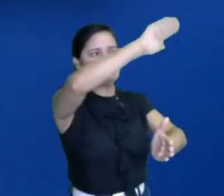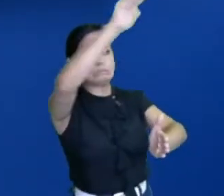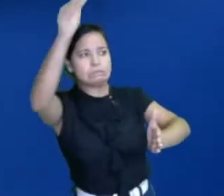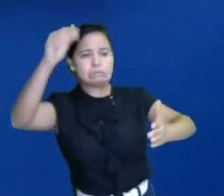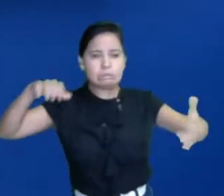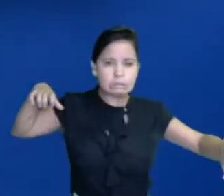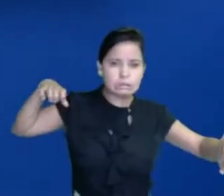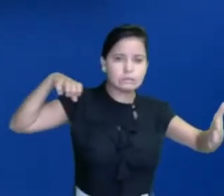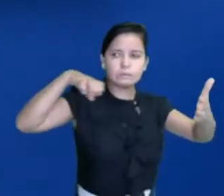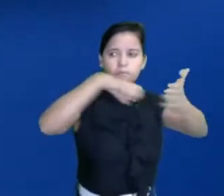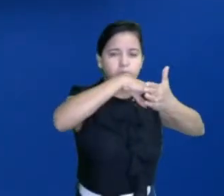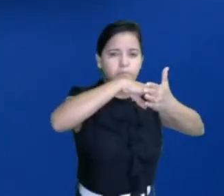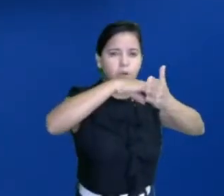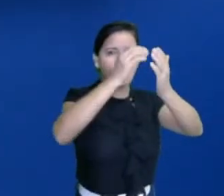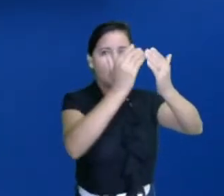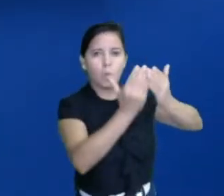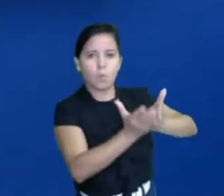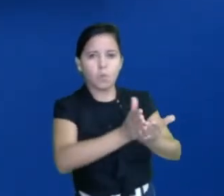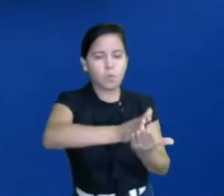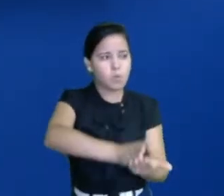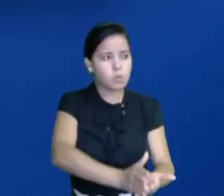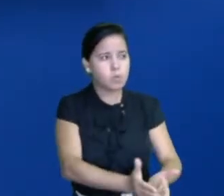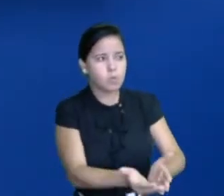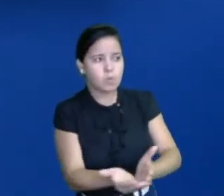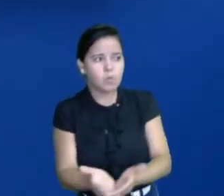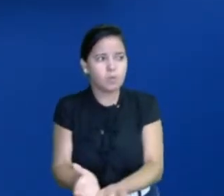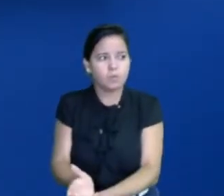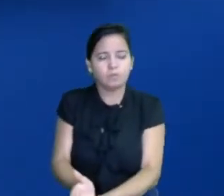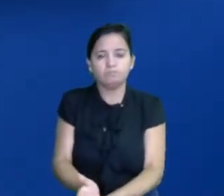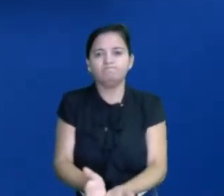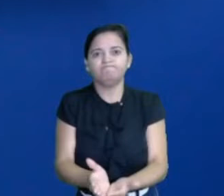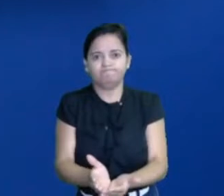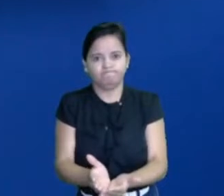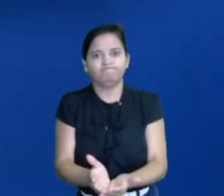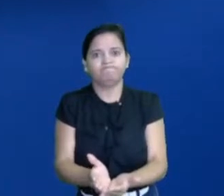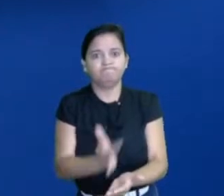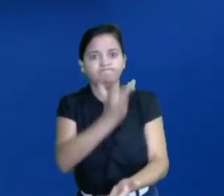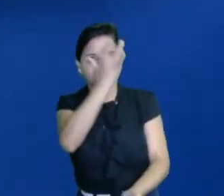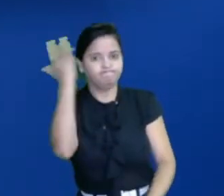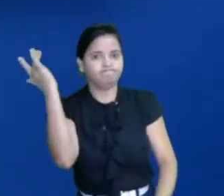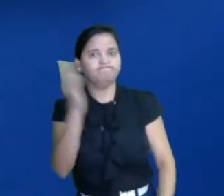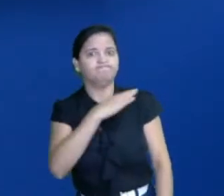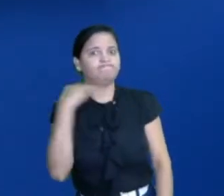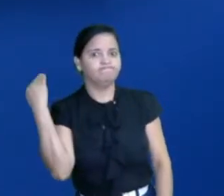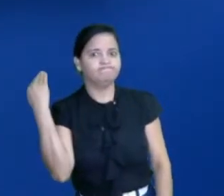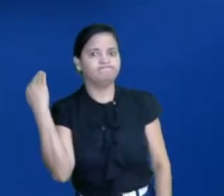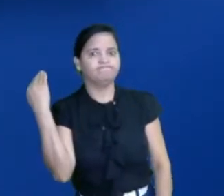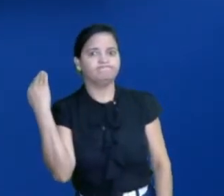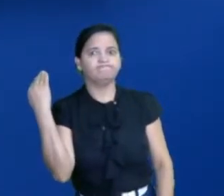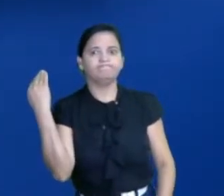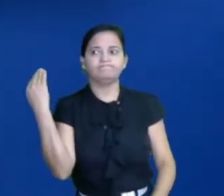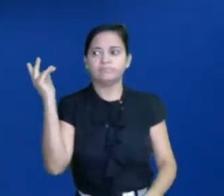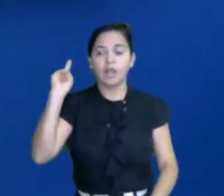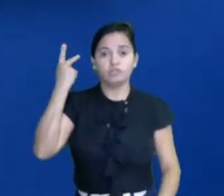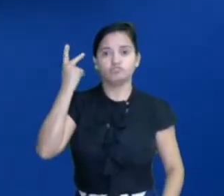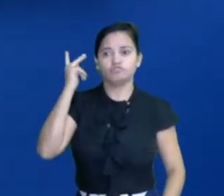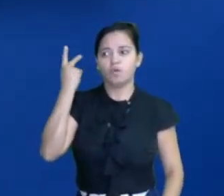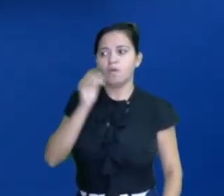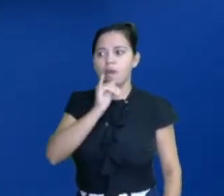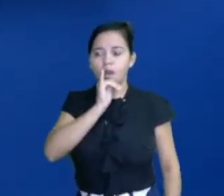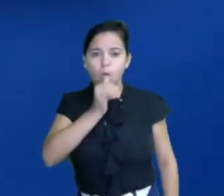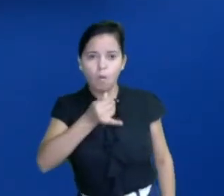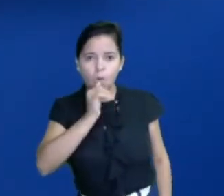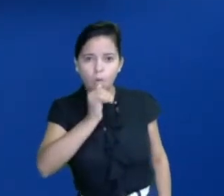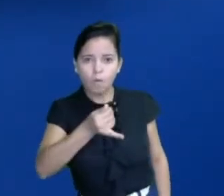afundou, levando consigo a vida de milhares de pessoas. E aí a história é contada por